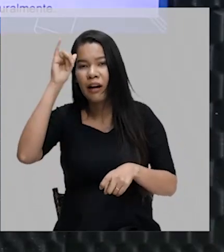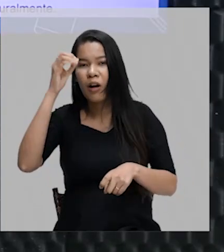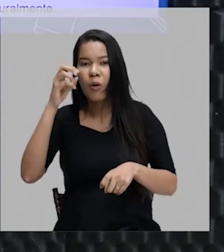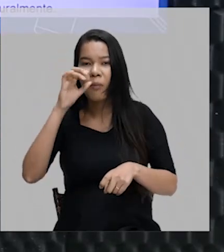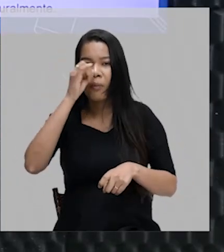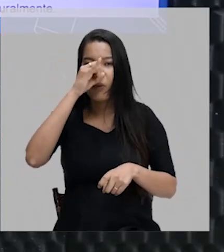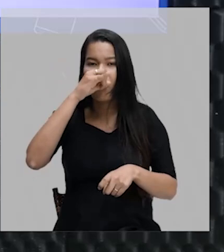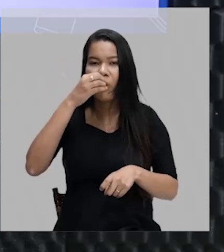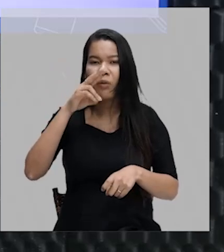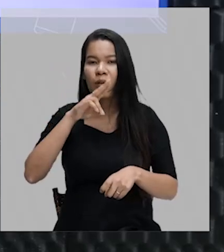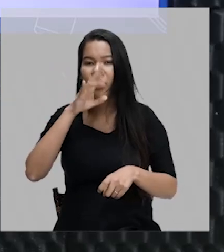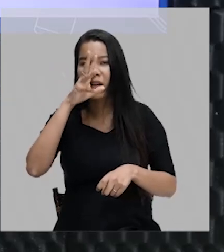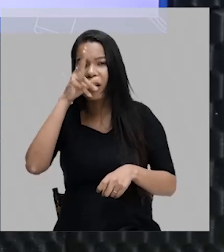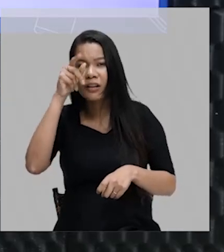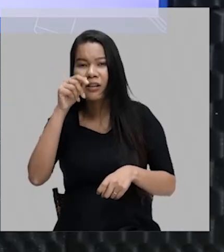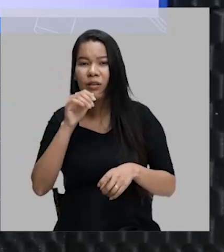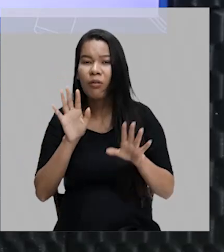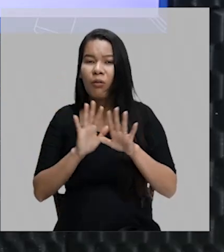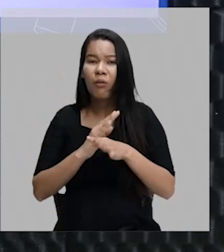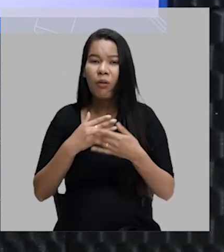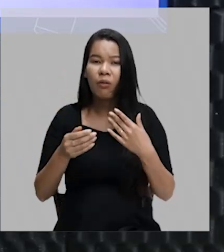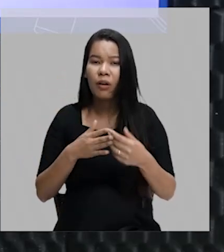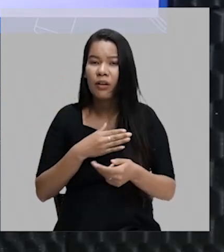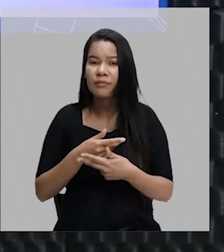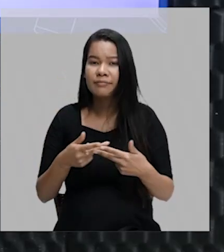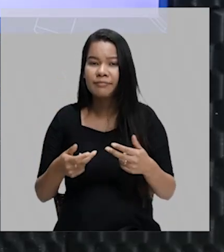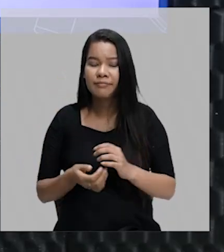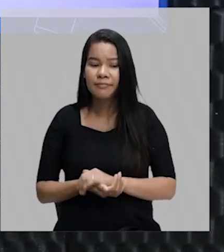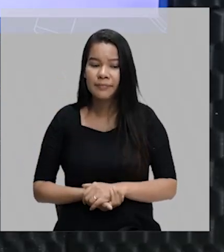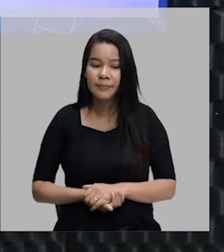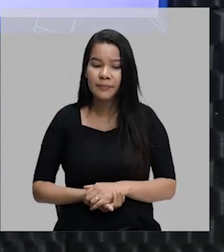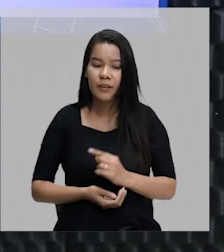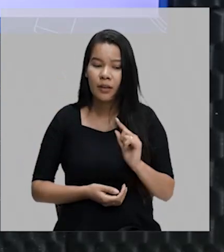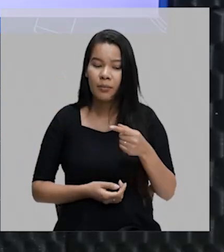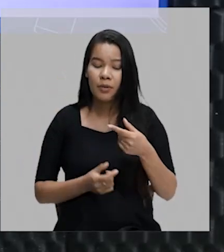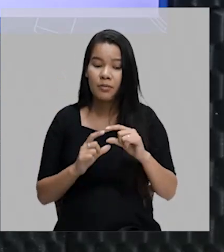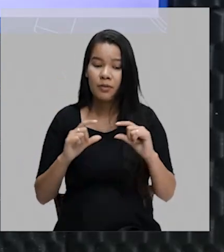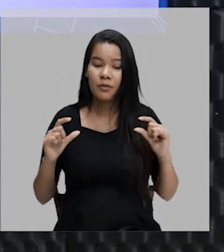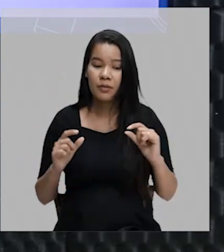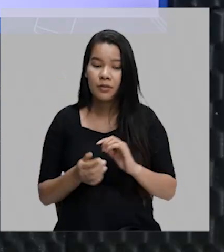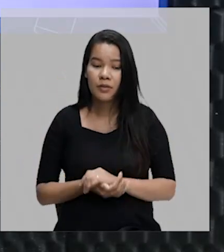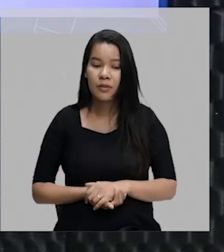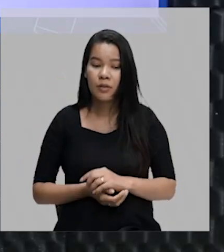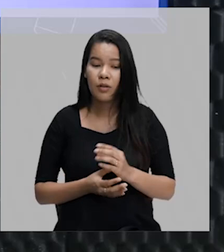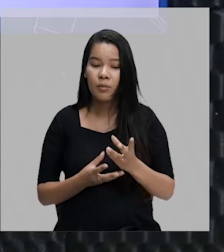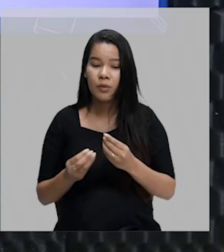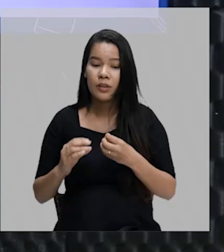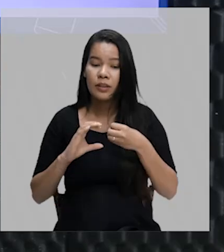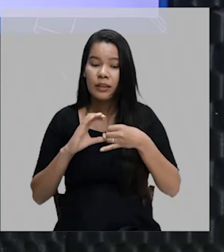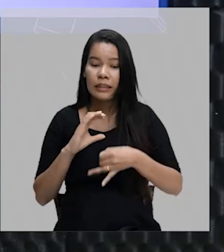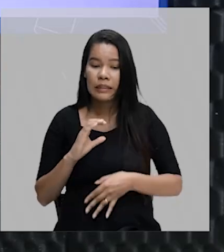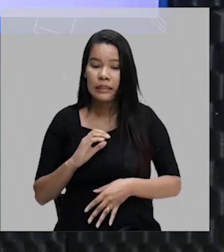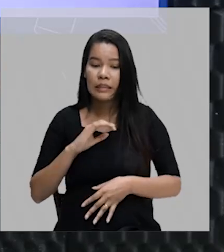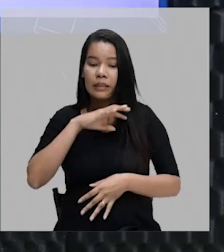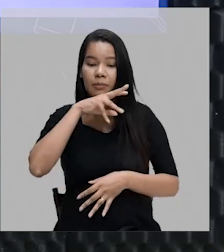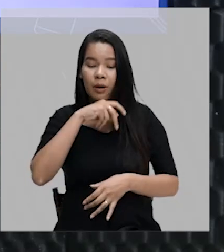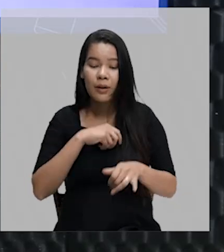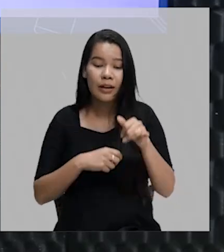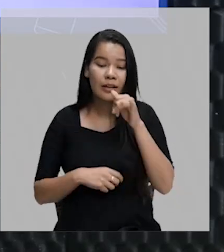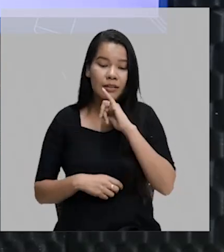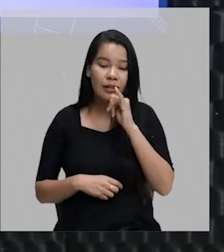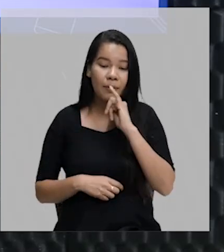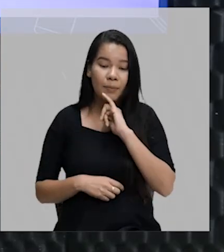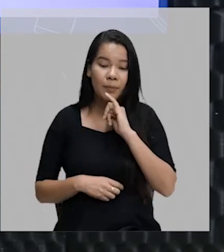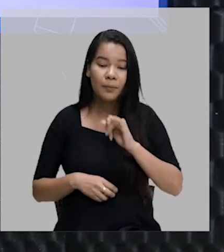tá? Próxima afirmativa. Muitas características animais, como a fertilidade,